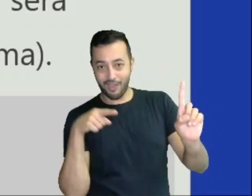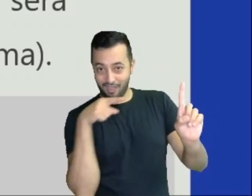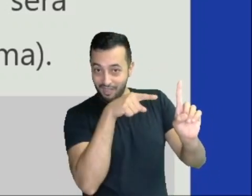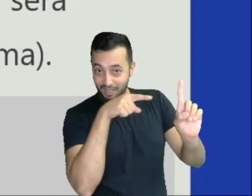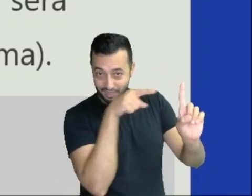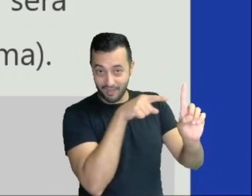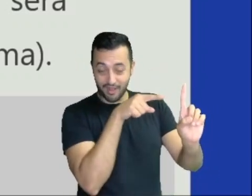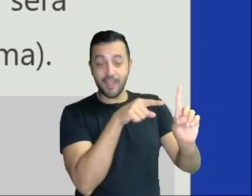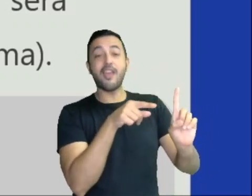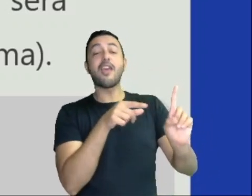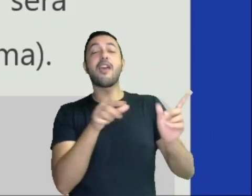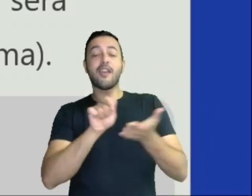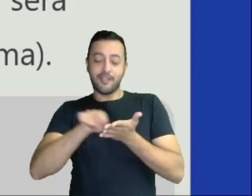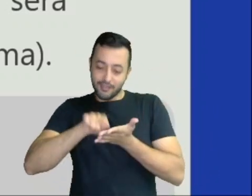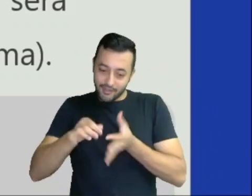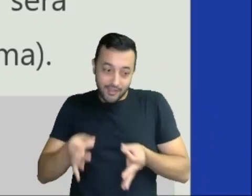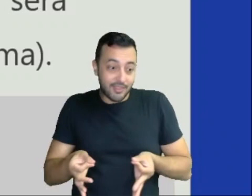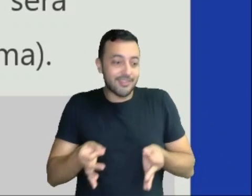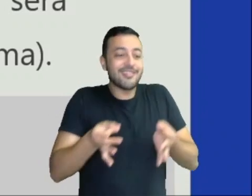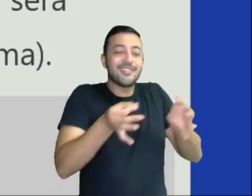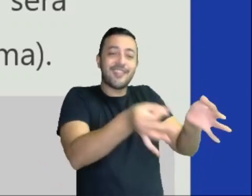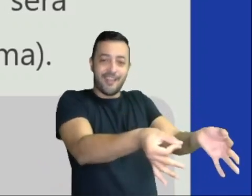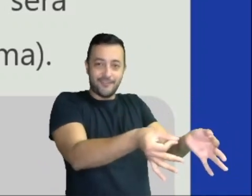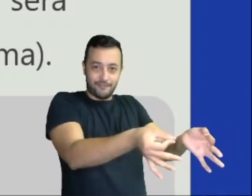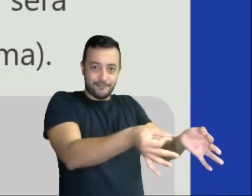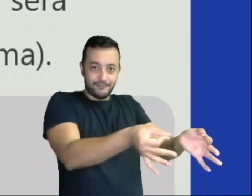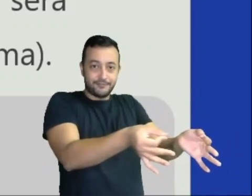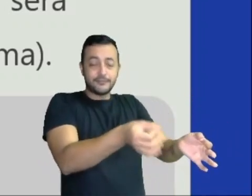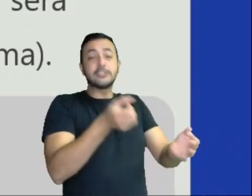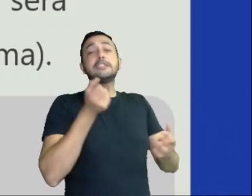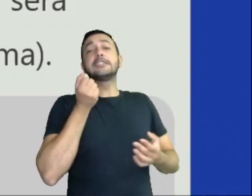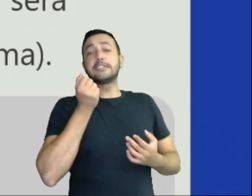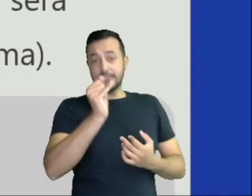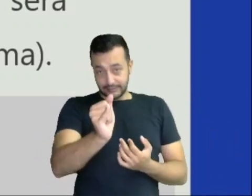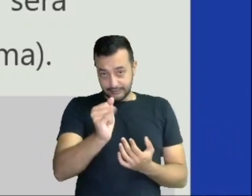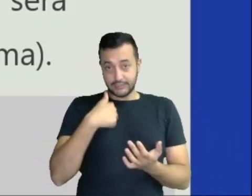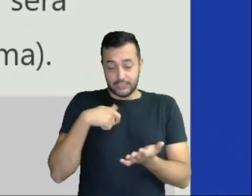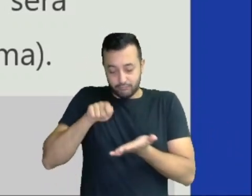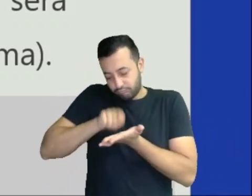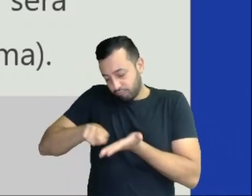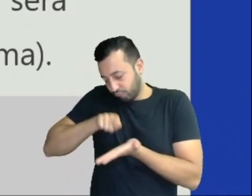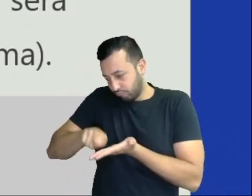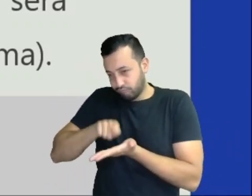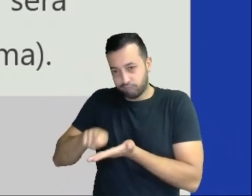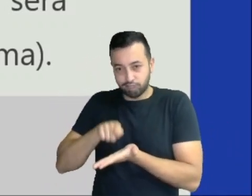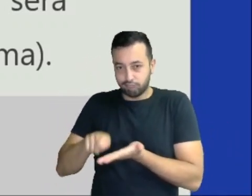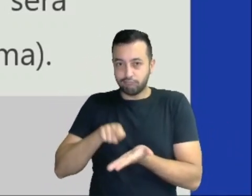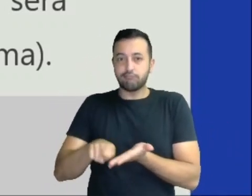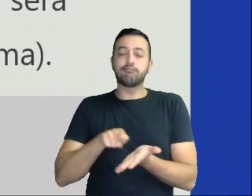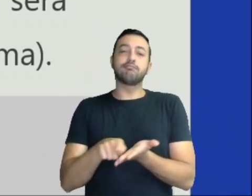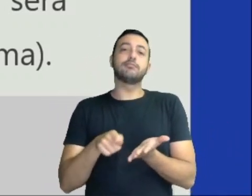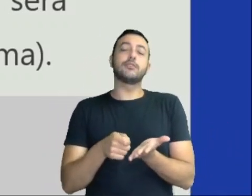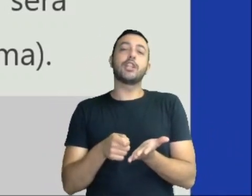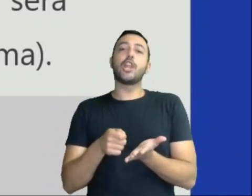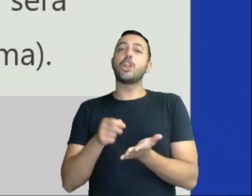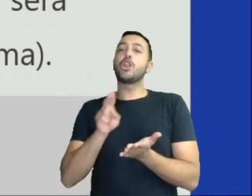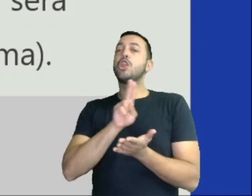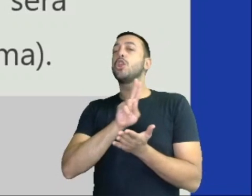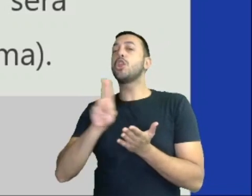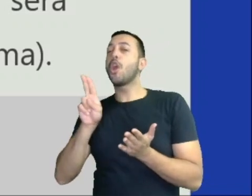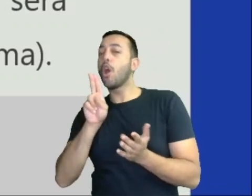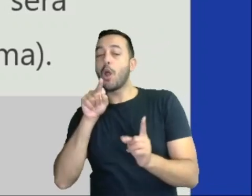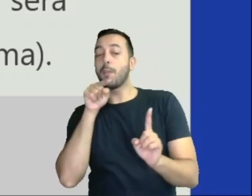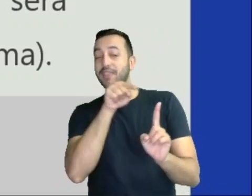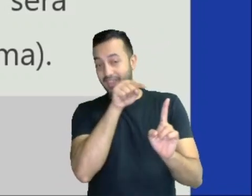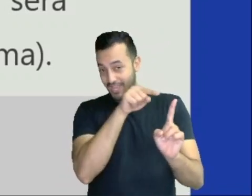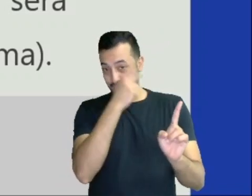a quem se destina o meu bilhete se eu fizer um bilhete e não colocar o